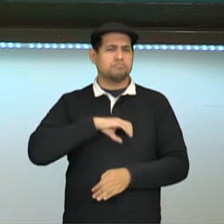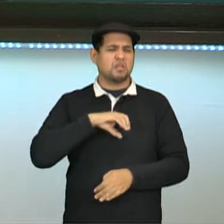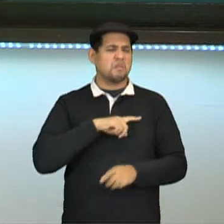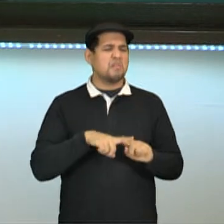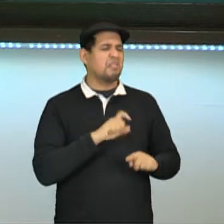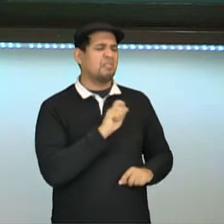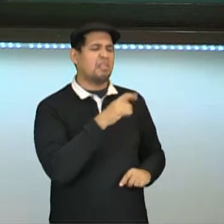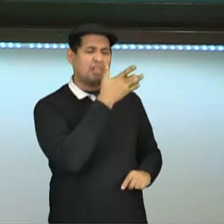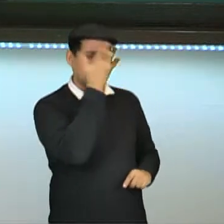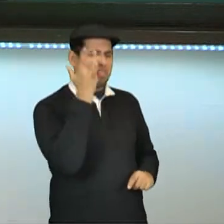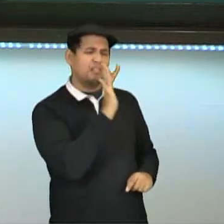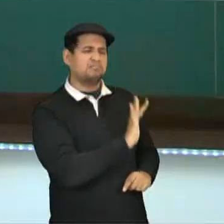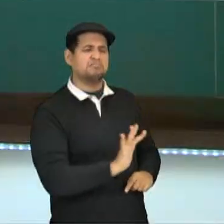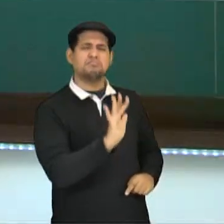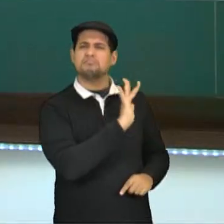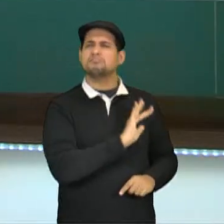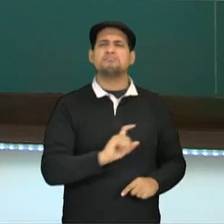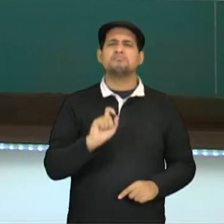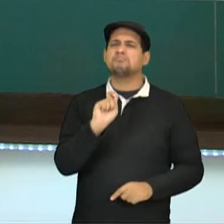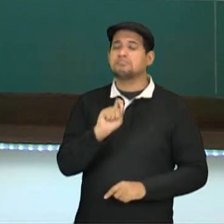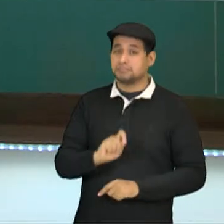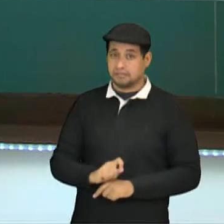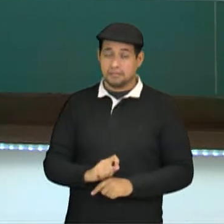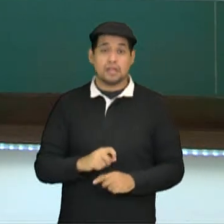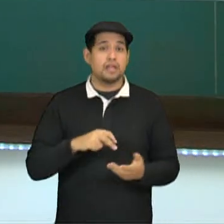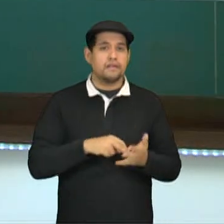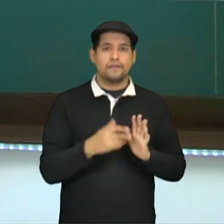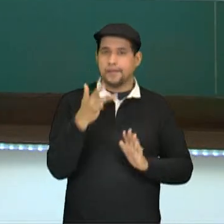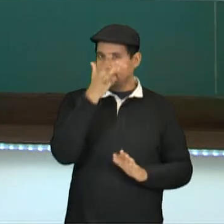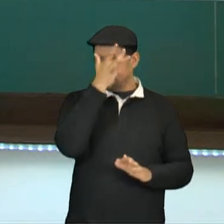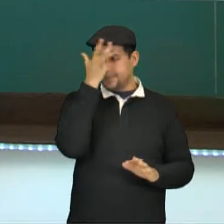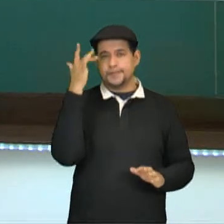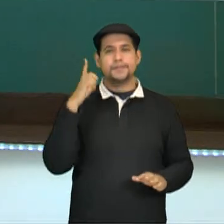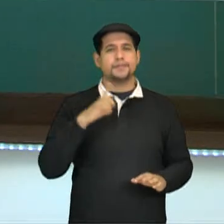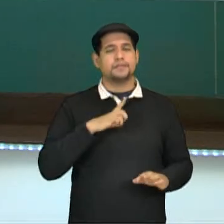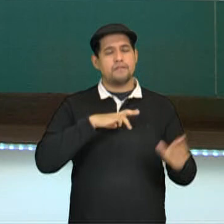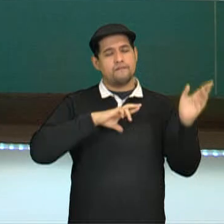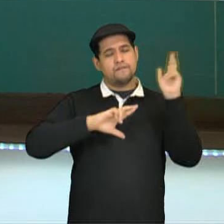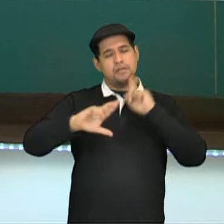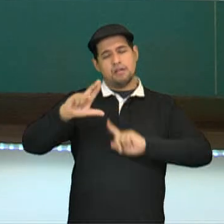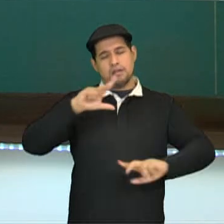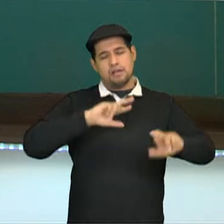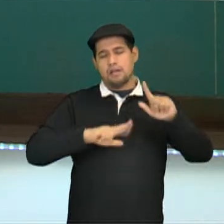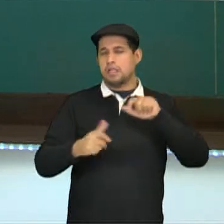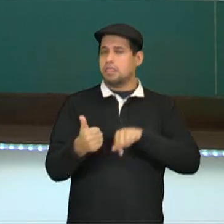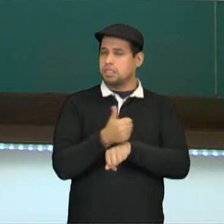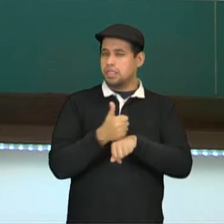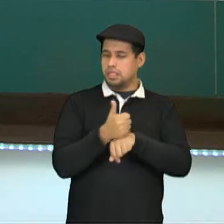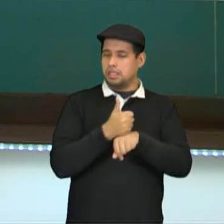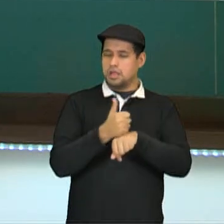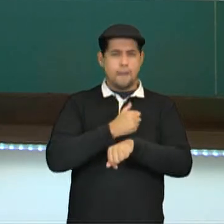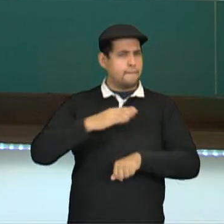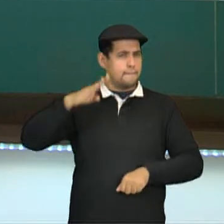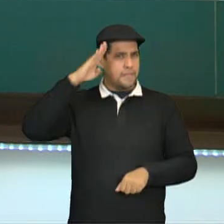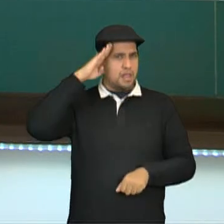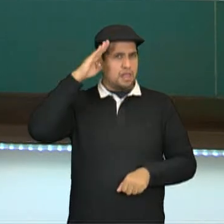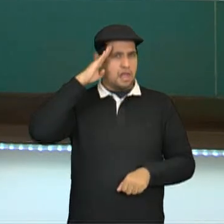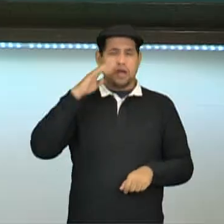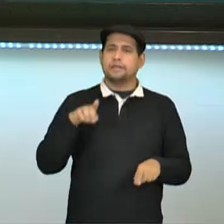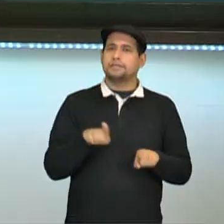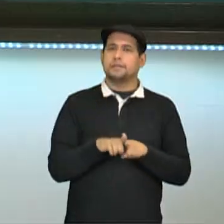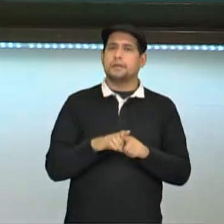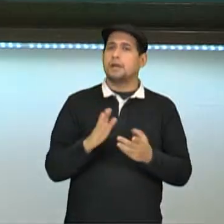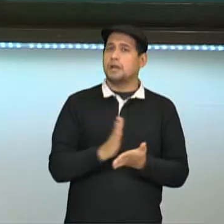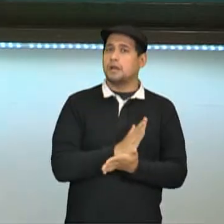quem eram essas pessoas? Gente, eram as pessoas com os mais altos cargos militares,